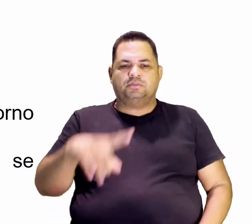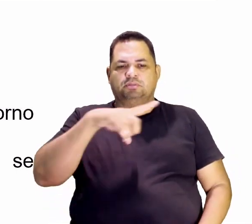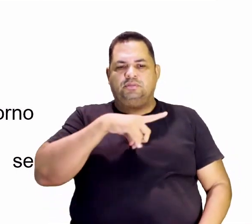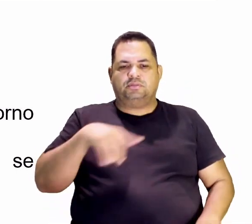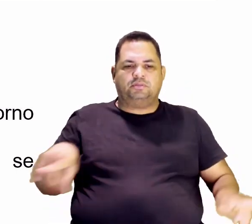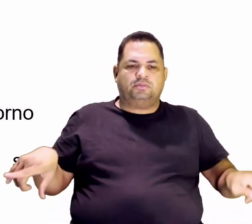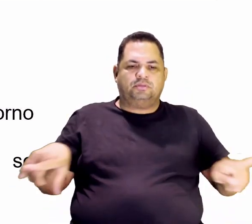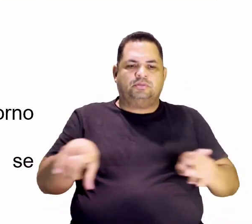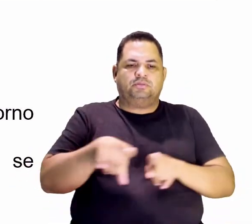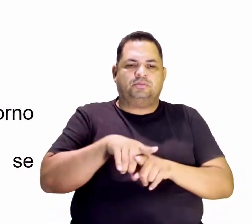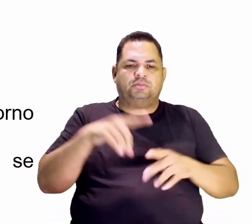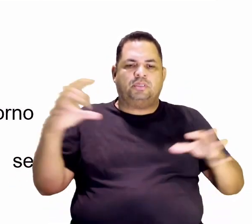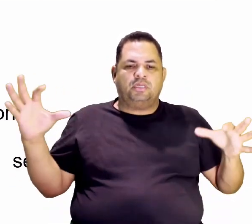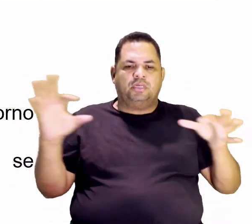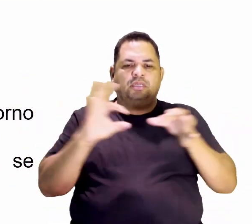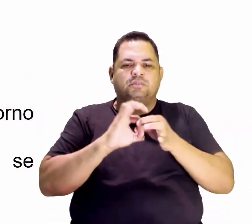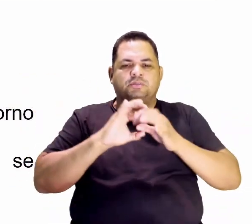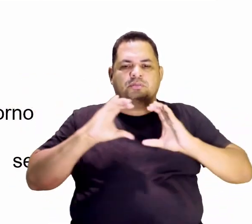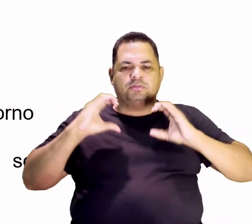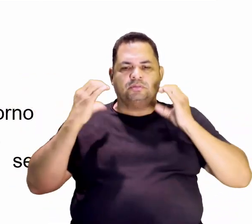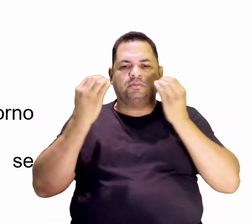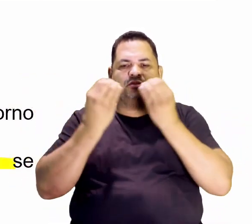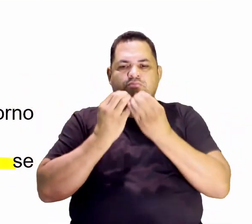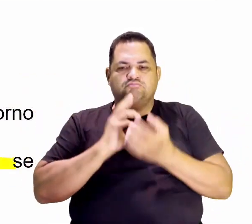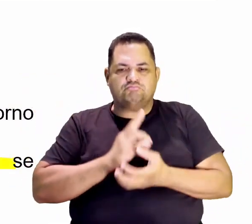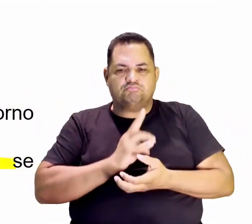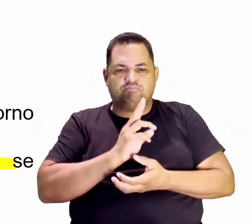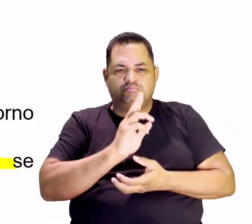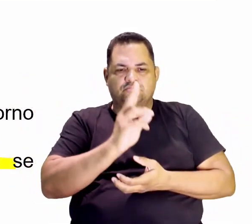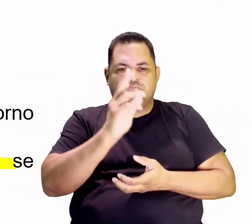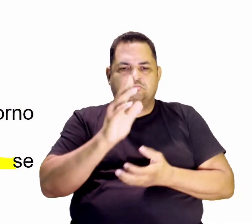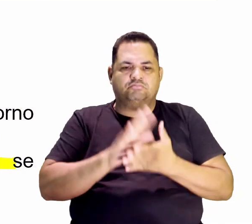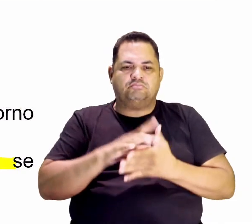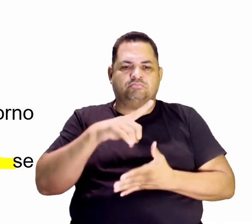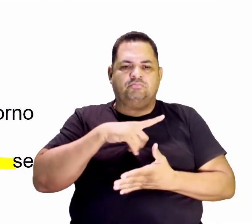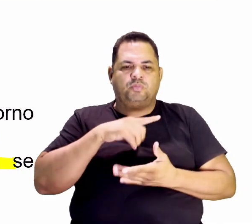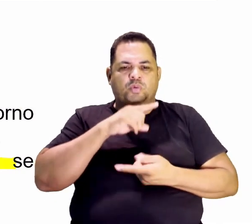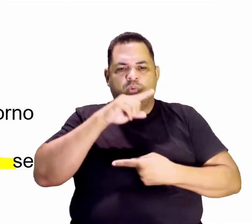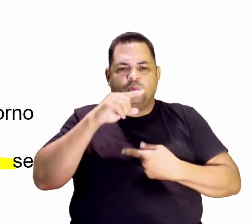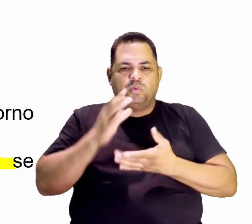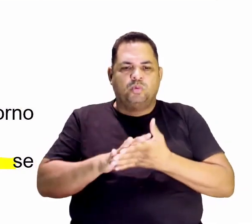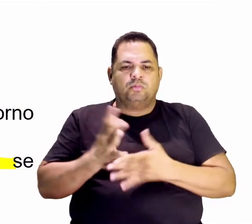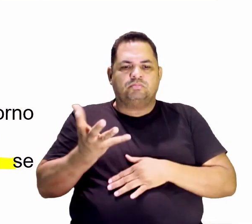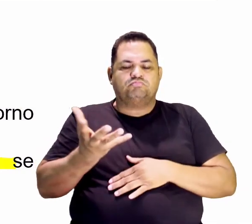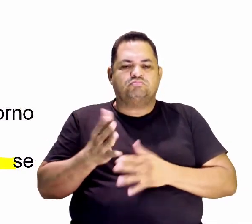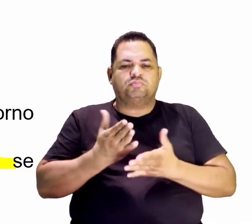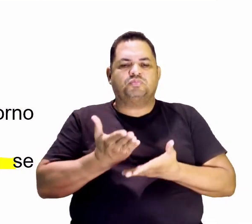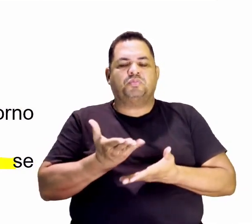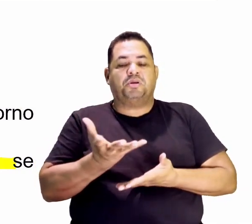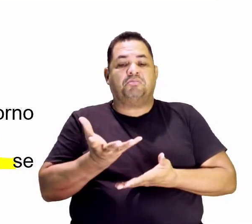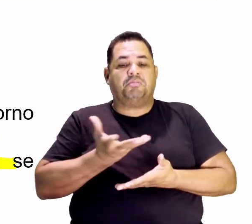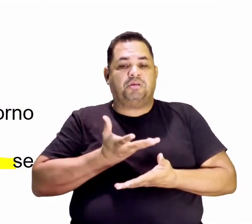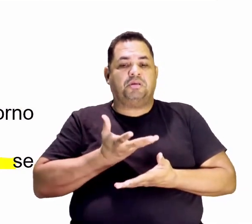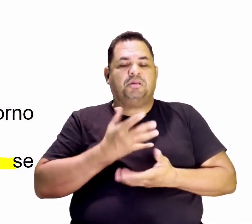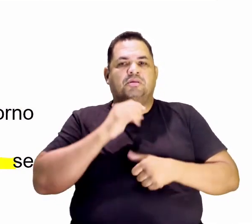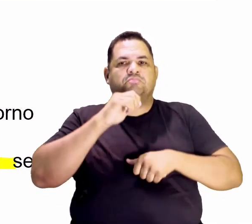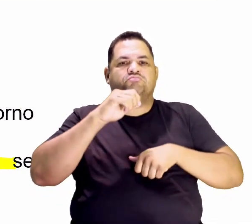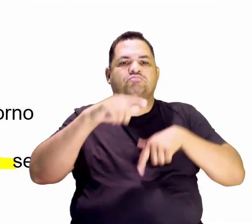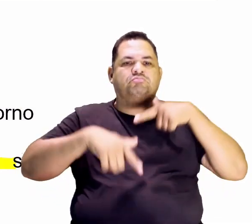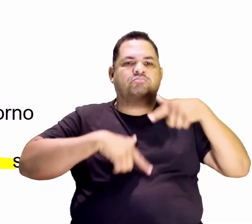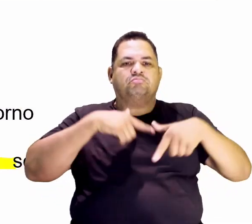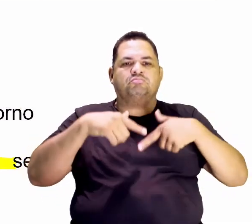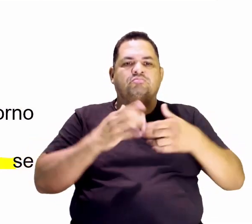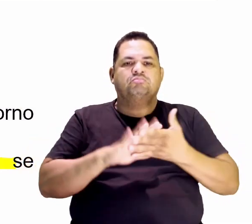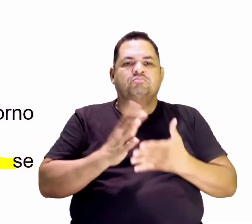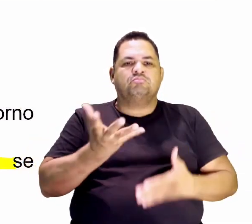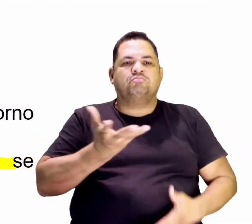os vínculos comunitários que perduram enquanto mantém o interesse pela atividade, certo? Então pode ser que você